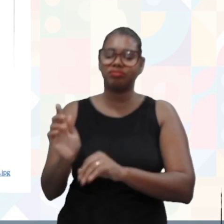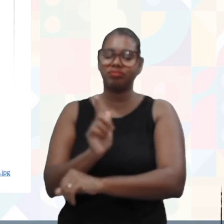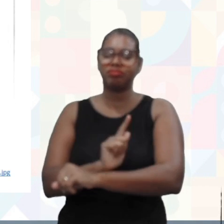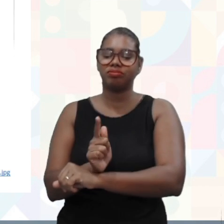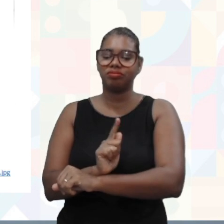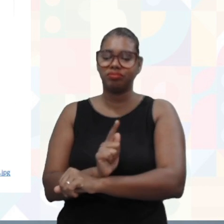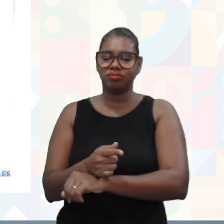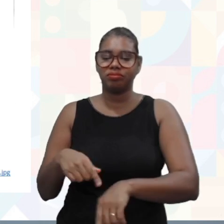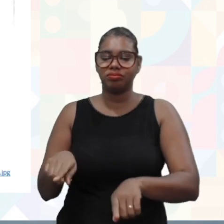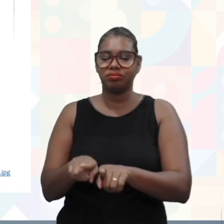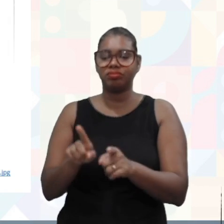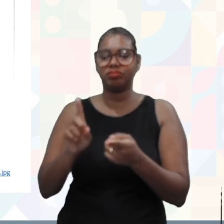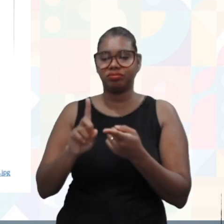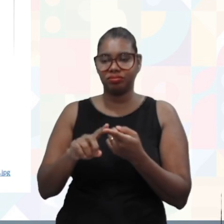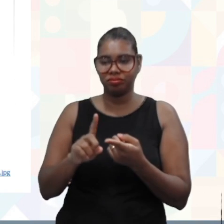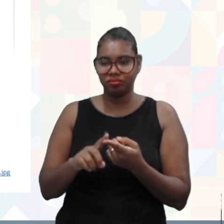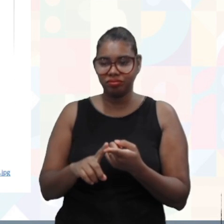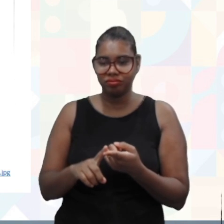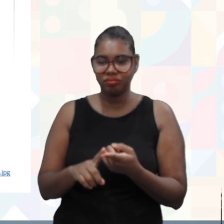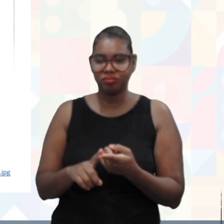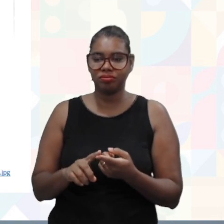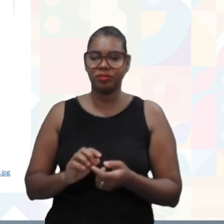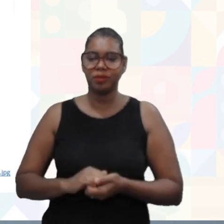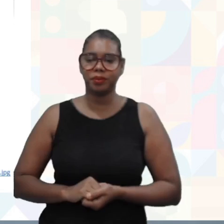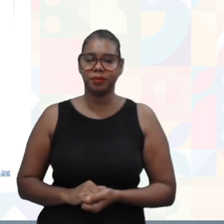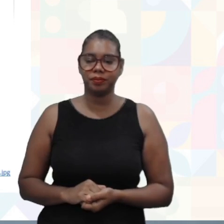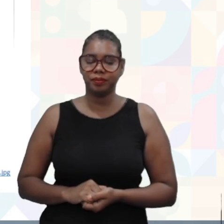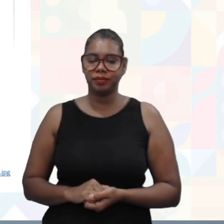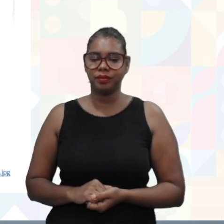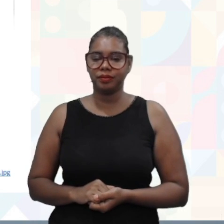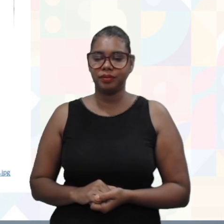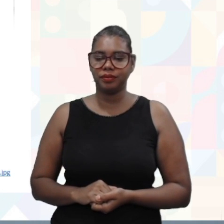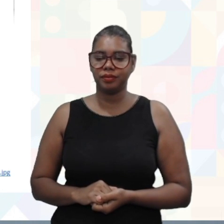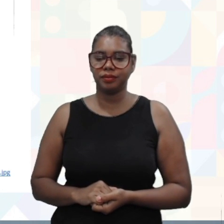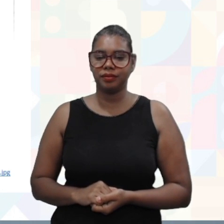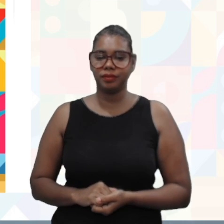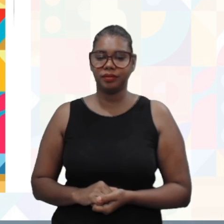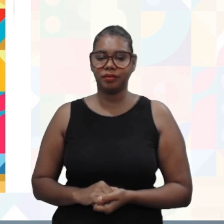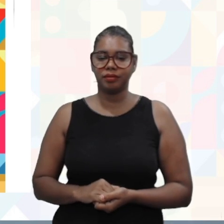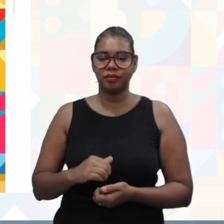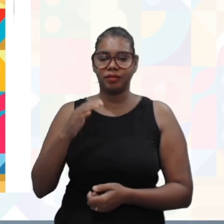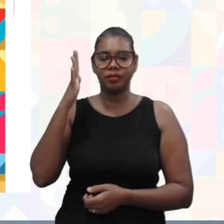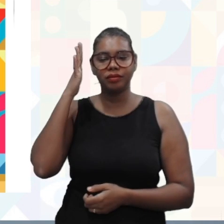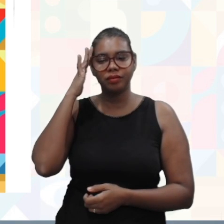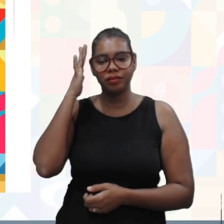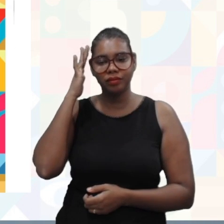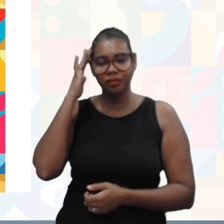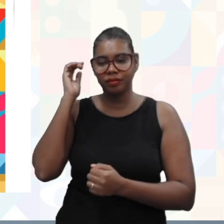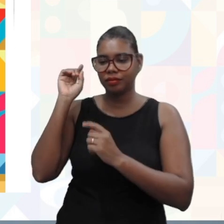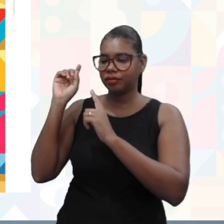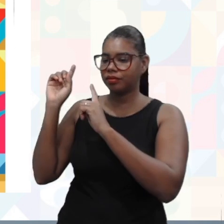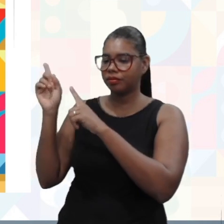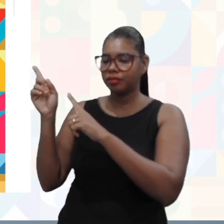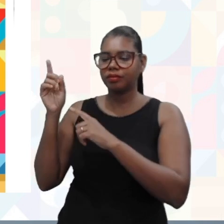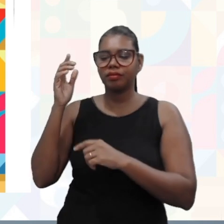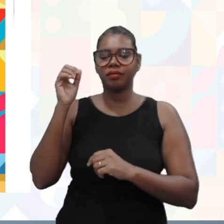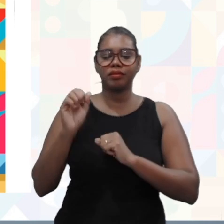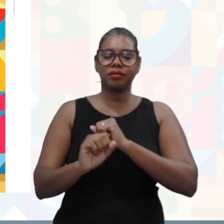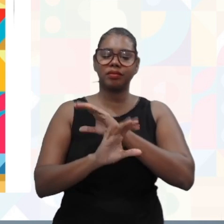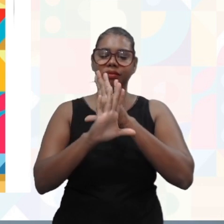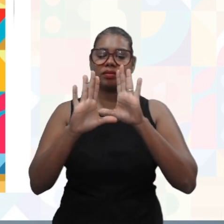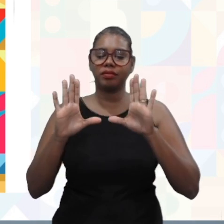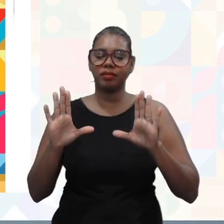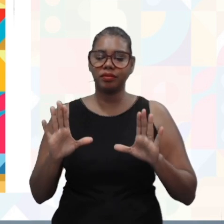gestão como um processo descentralizado. E aí a gente pode compreender que a comunidade vai entender um